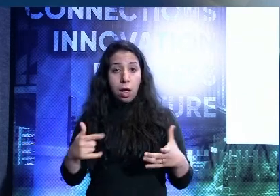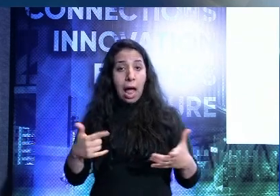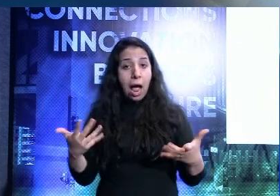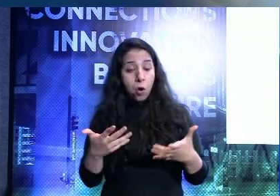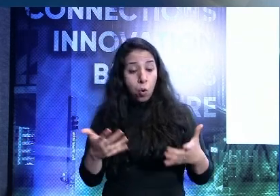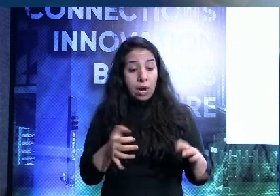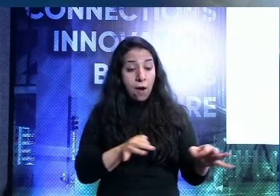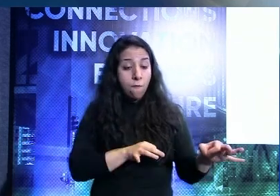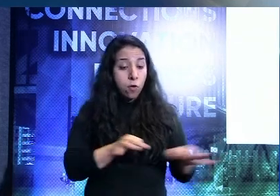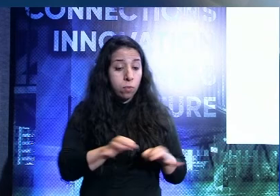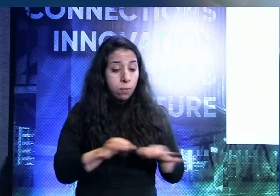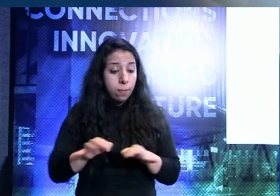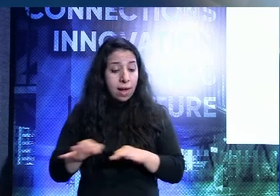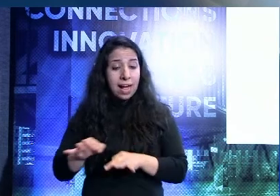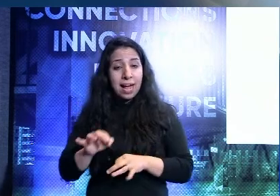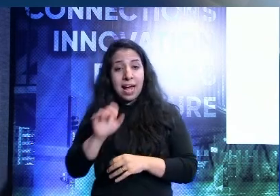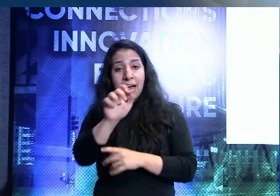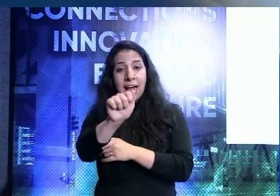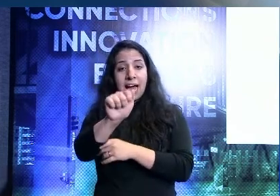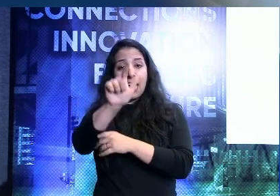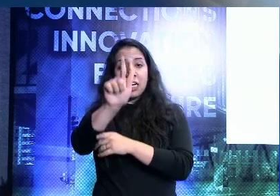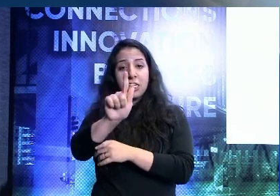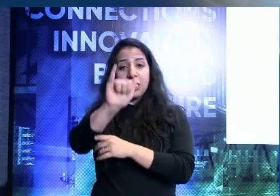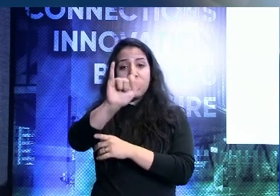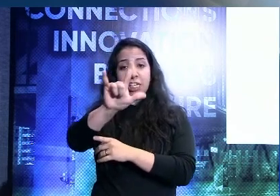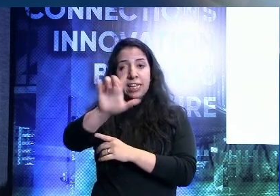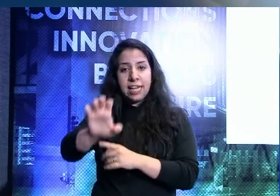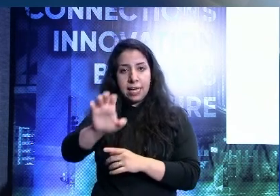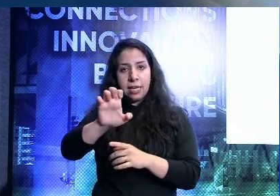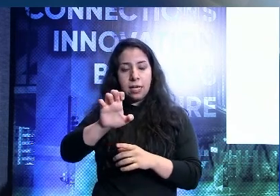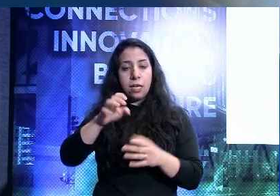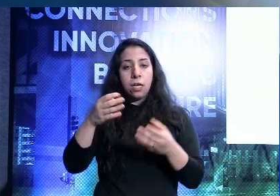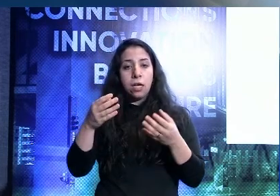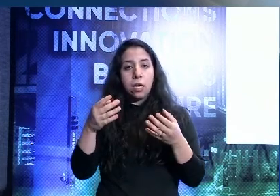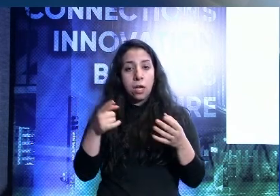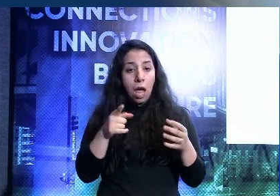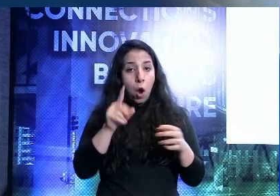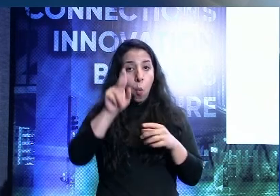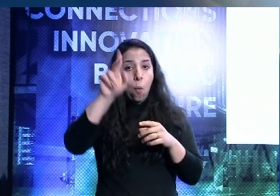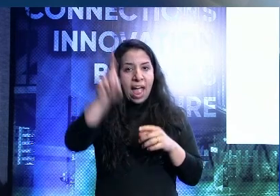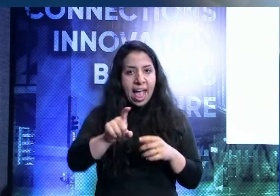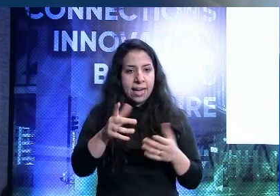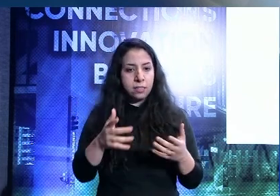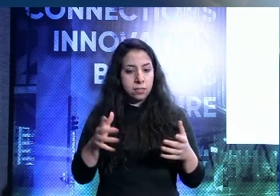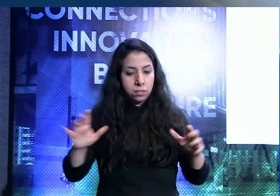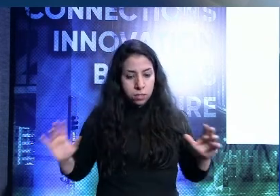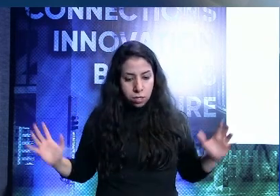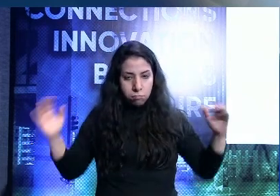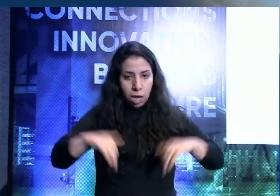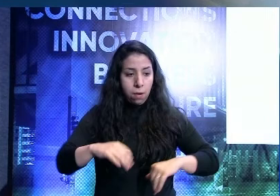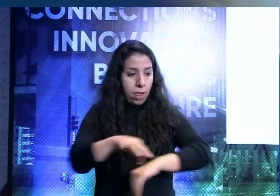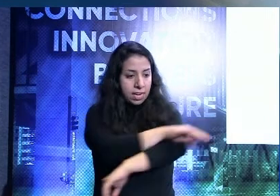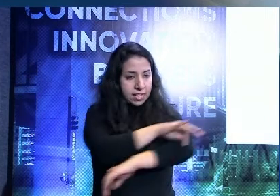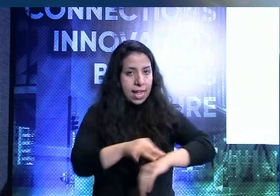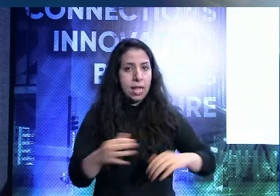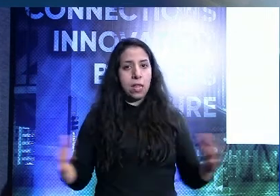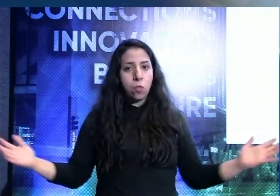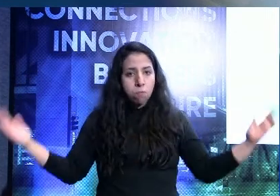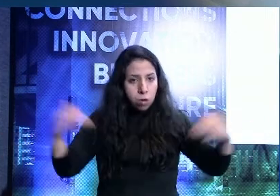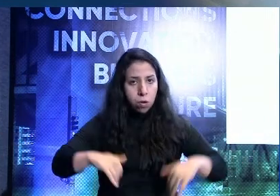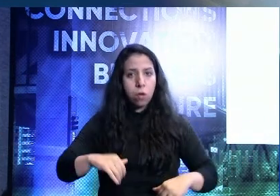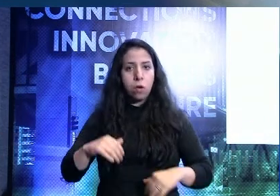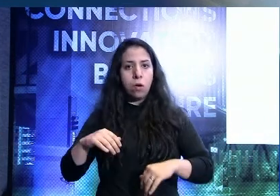o Agile Coach e o UX, o Dev, todo mundo junto. Fazer o arquiteto, fazer o Customer